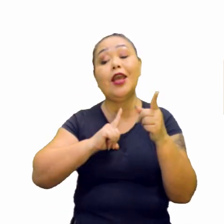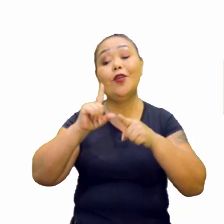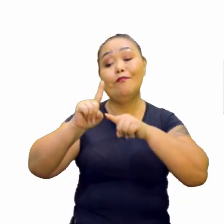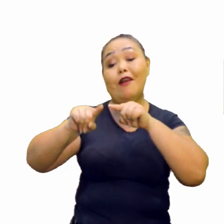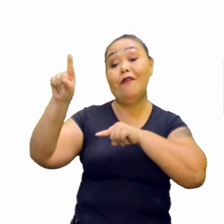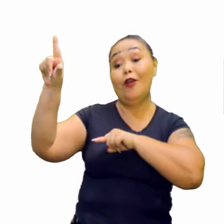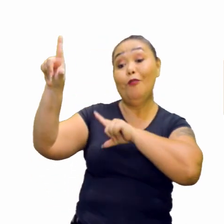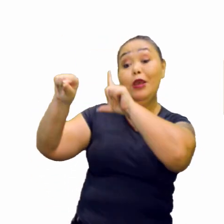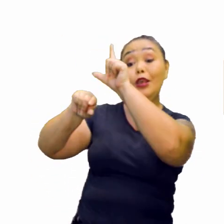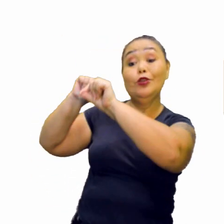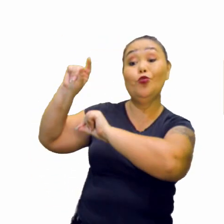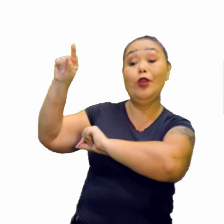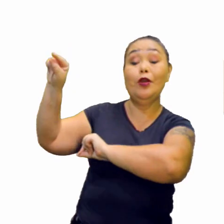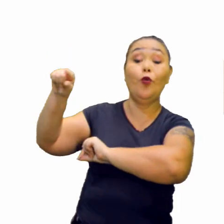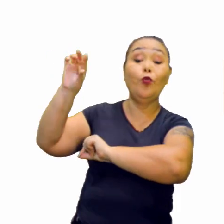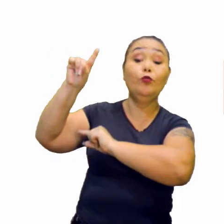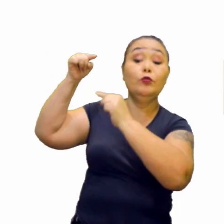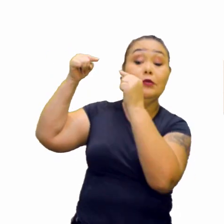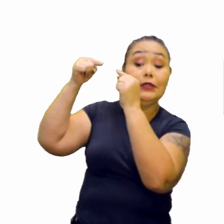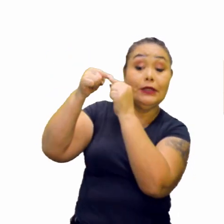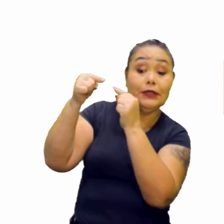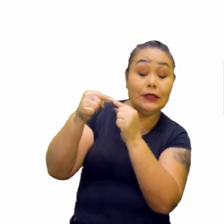faz o processo ser menos